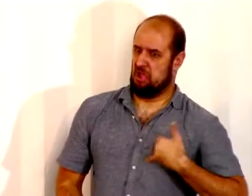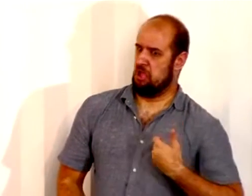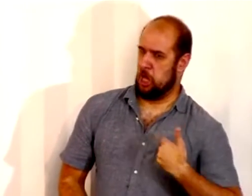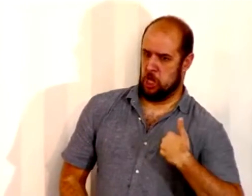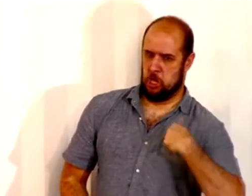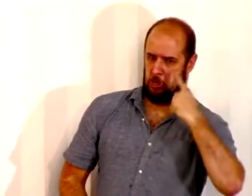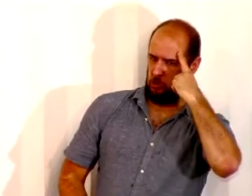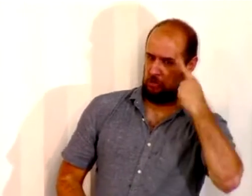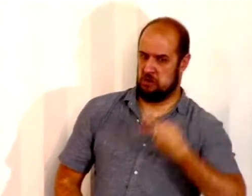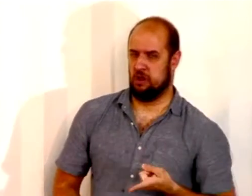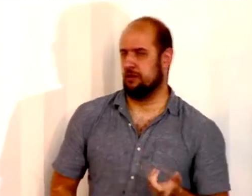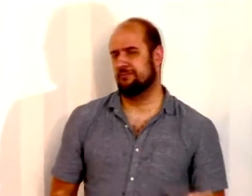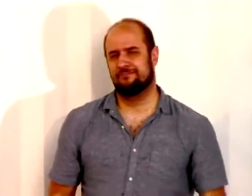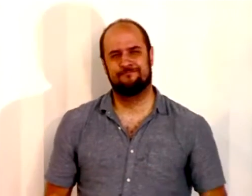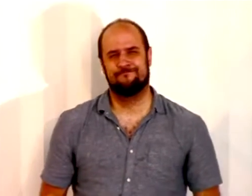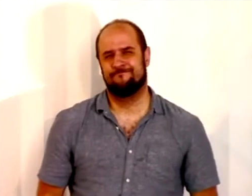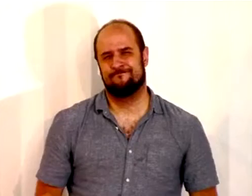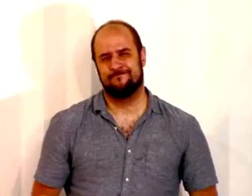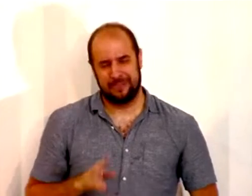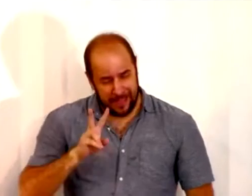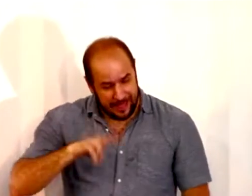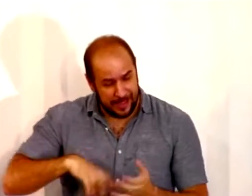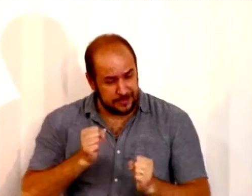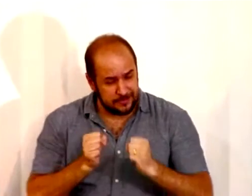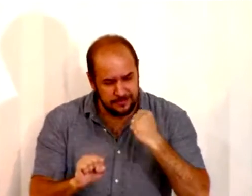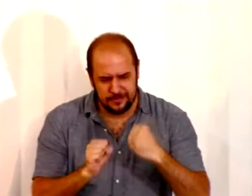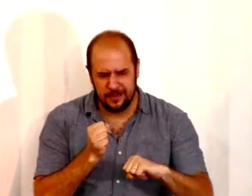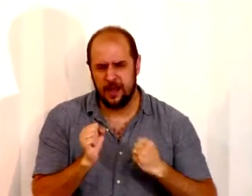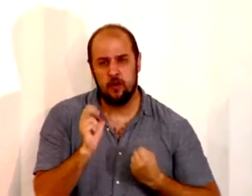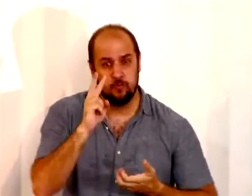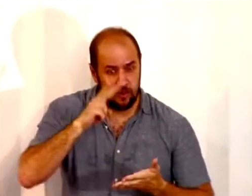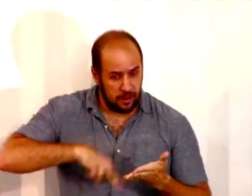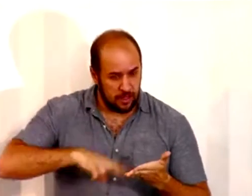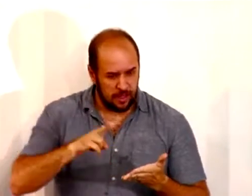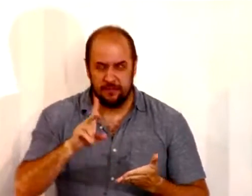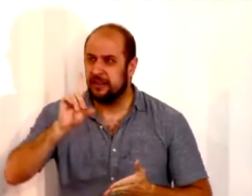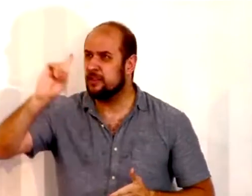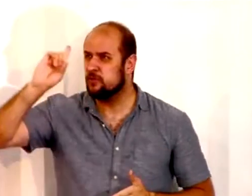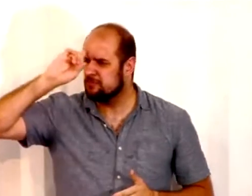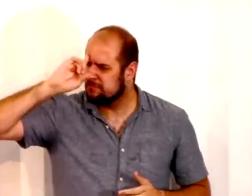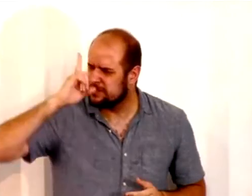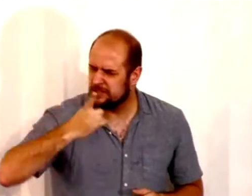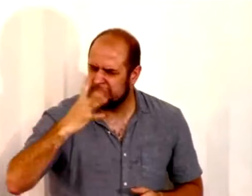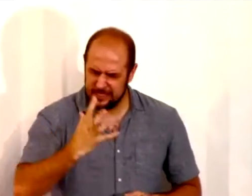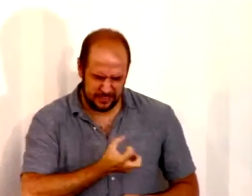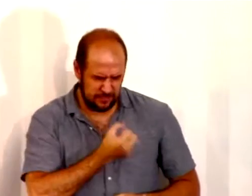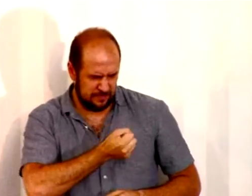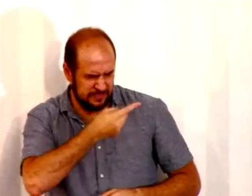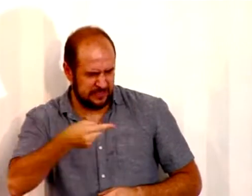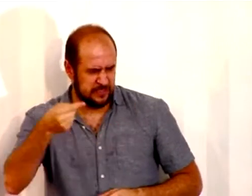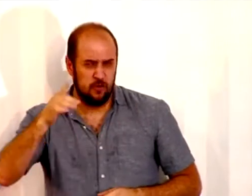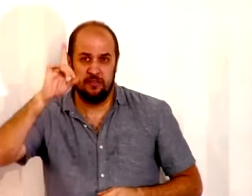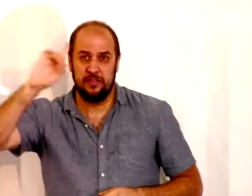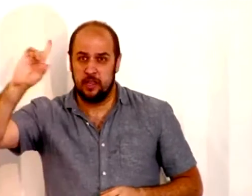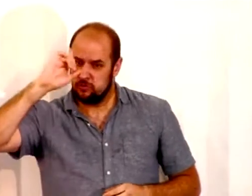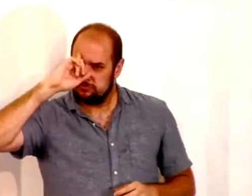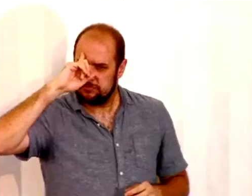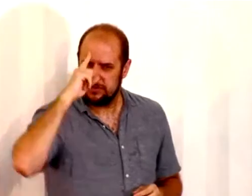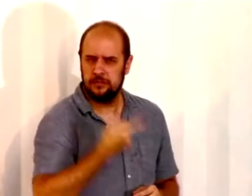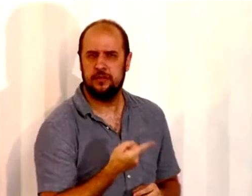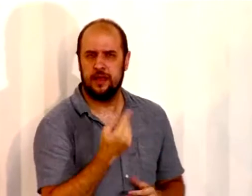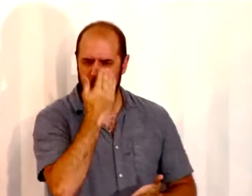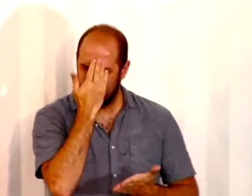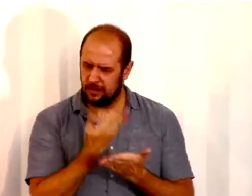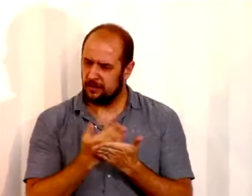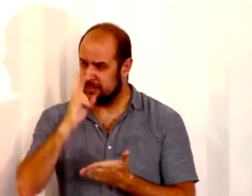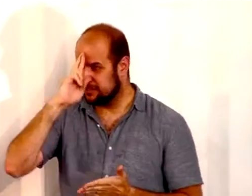não confieis em príncipes, nem nos filhos dos homens, em quem lhes sai o Espírito e eles pedem a salvação. Nossa confiança deve estar